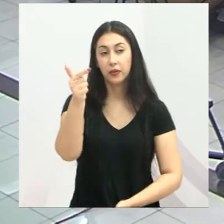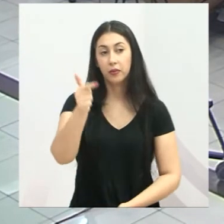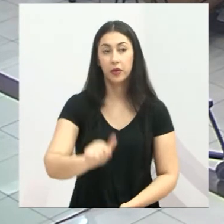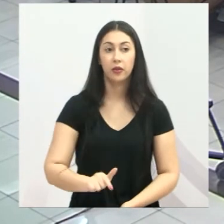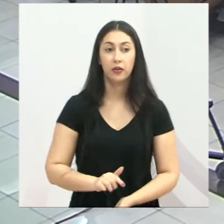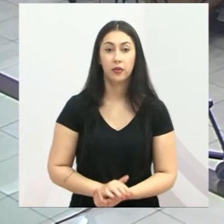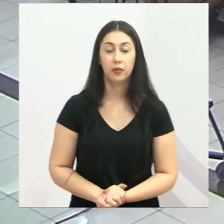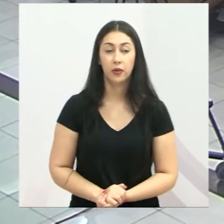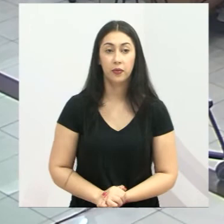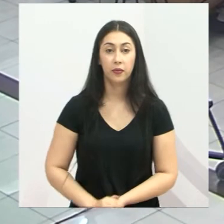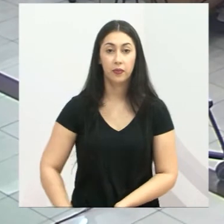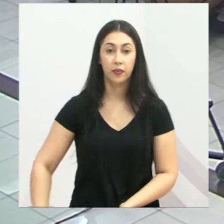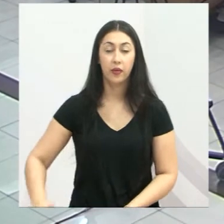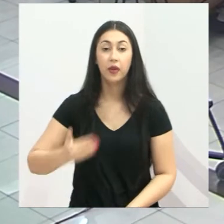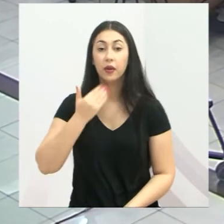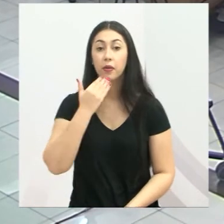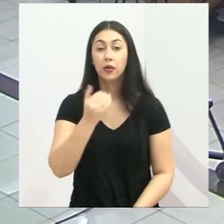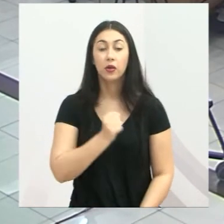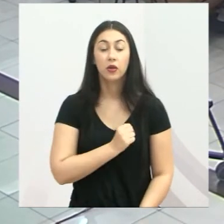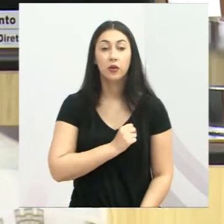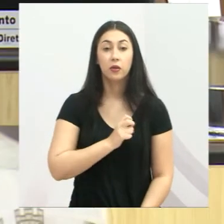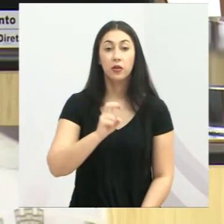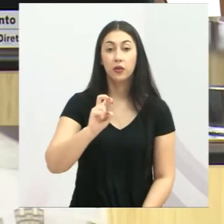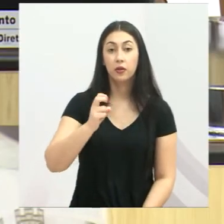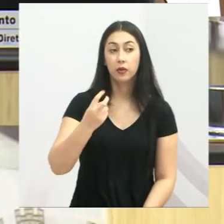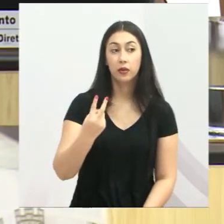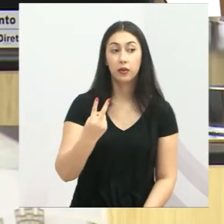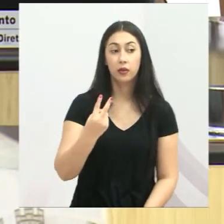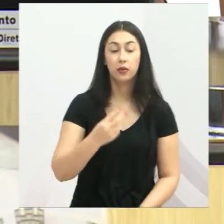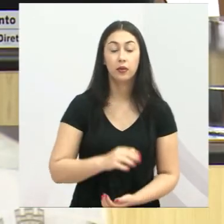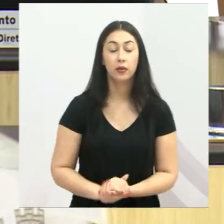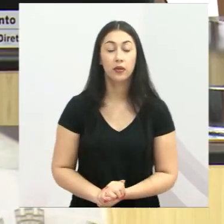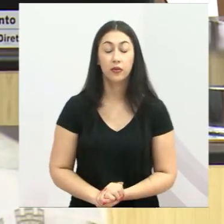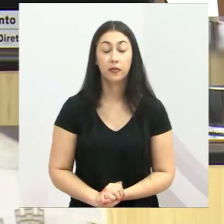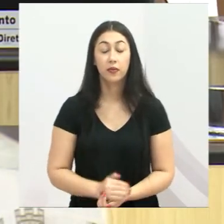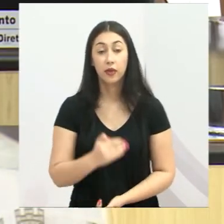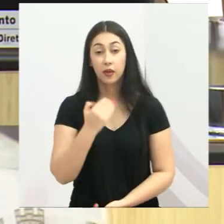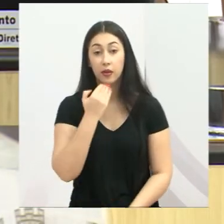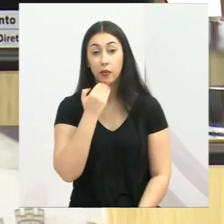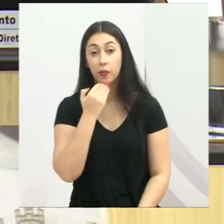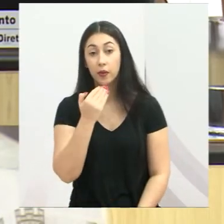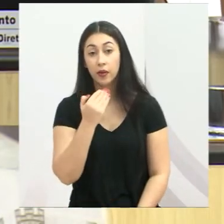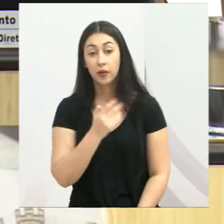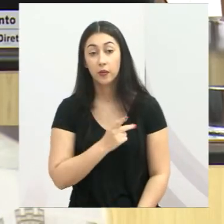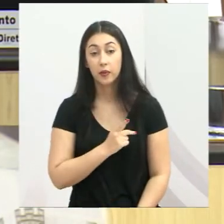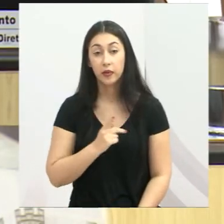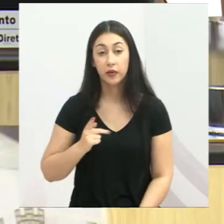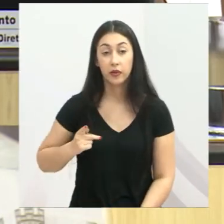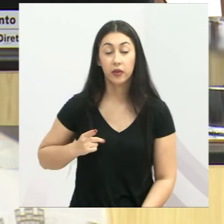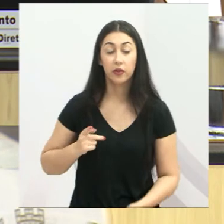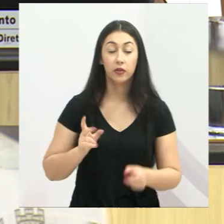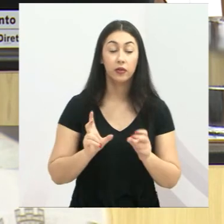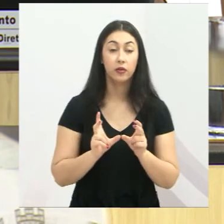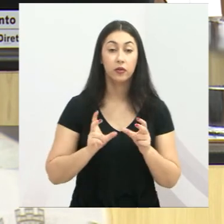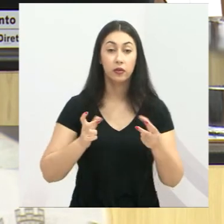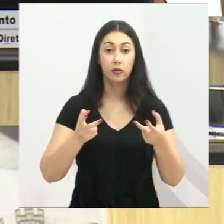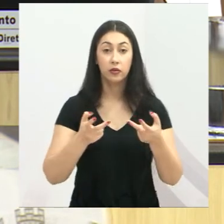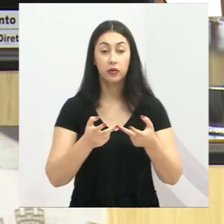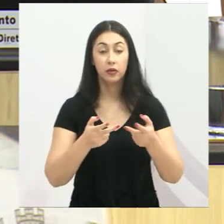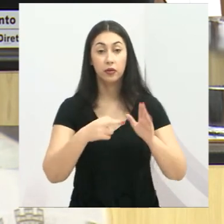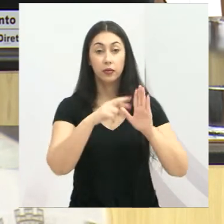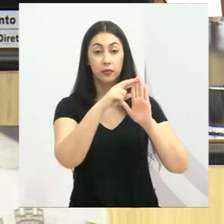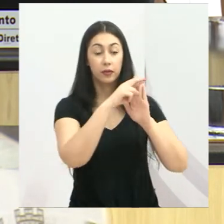informação. Pedido de número 52. Requeremos ao excelentíssimo senhor presidente dessa casa,